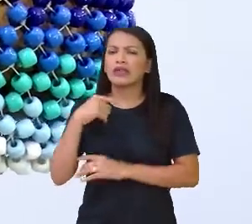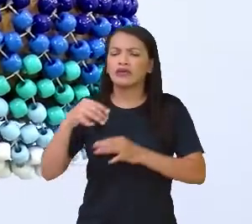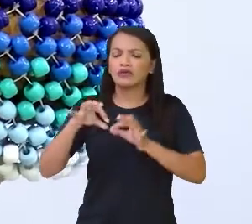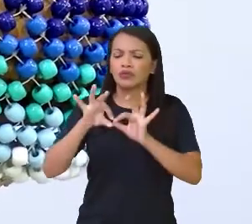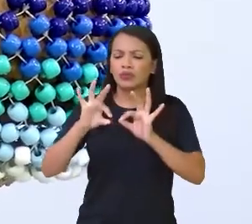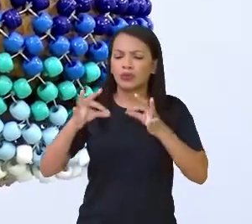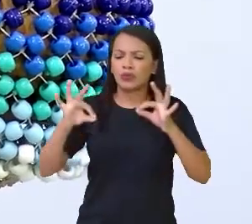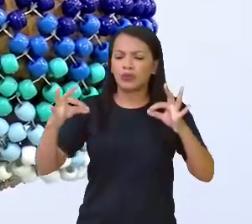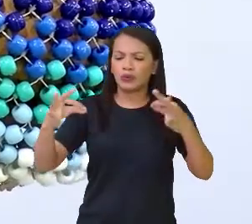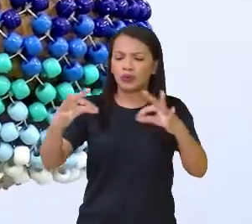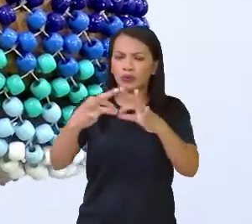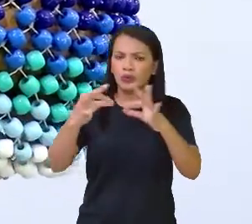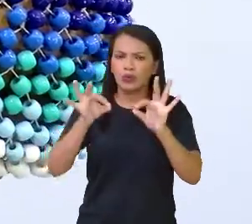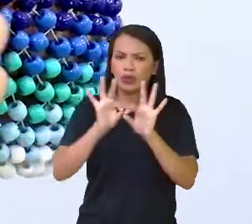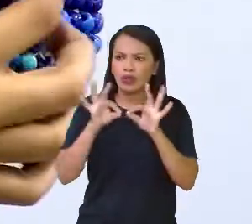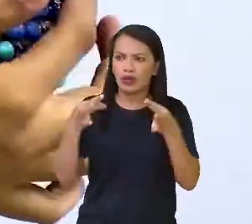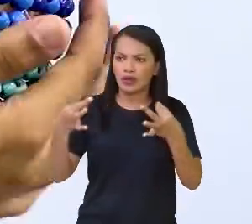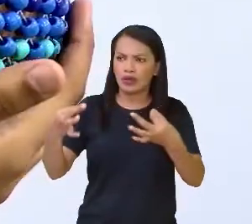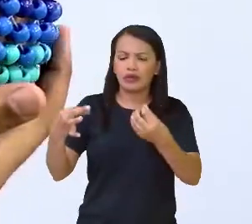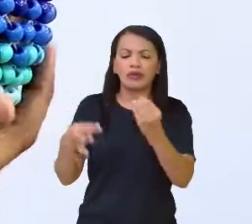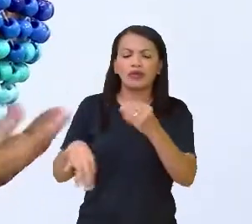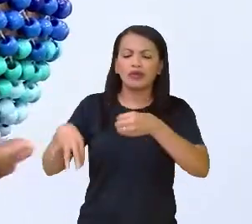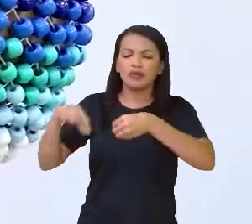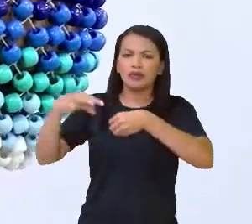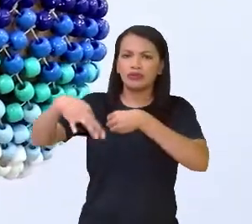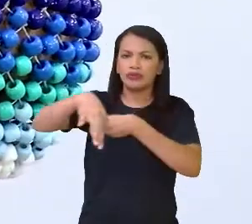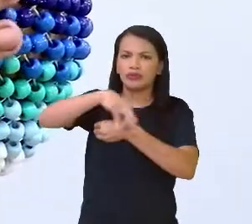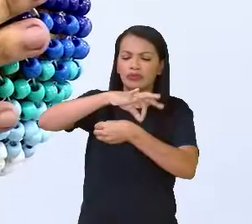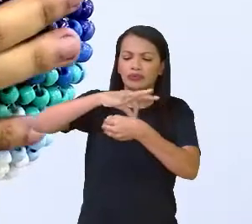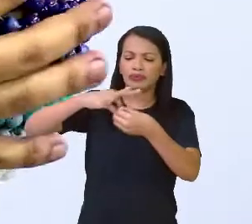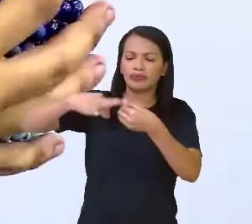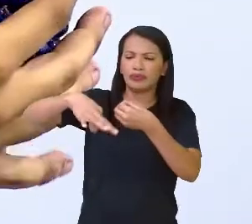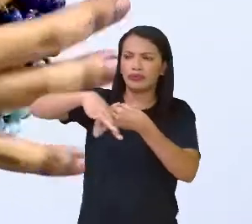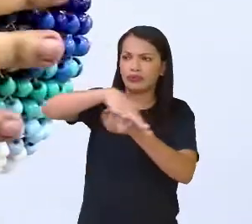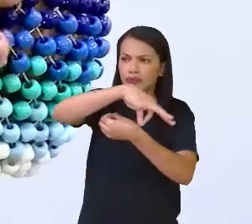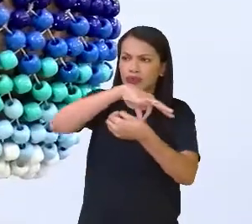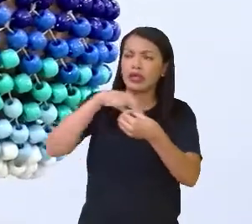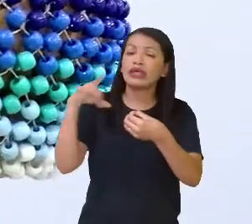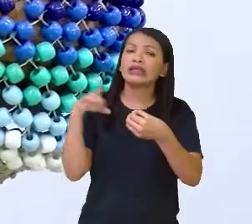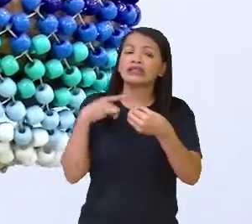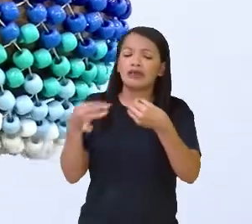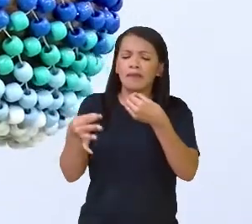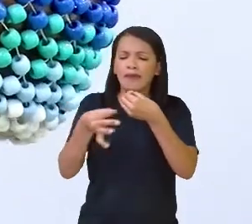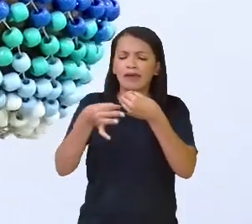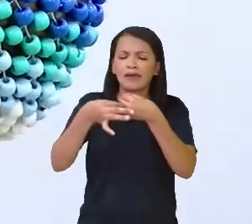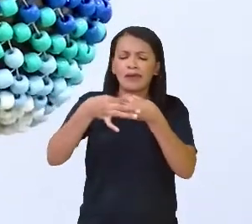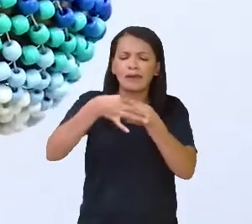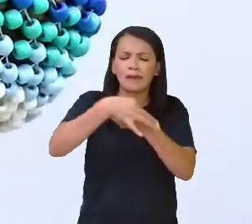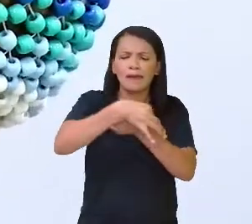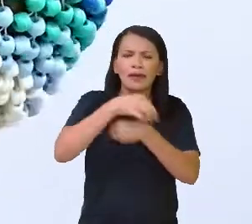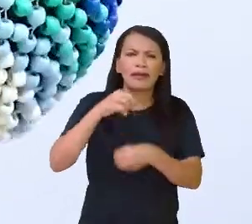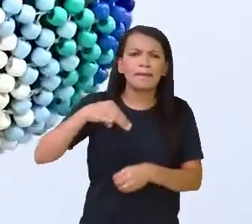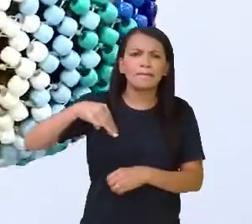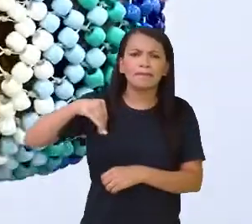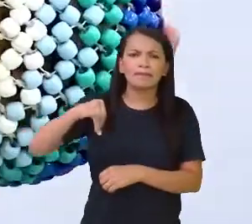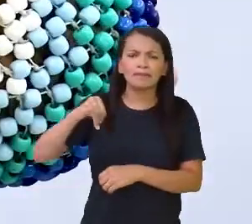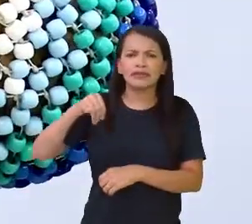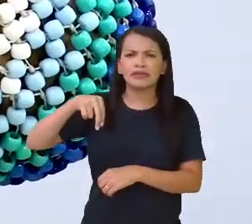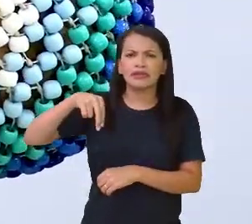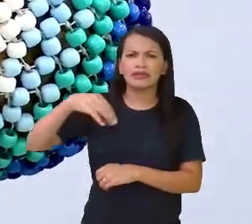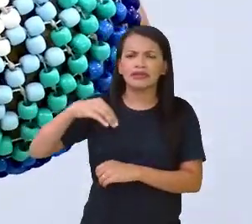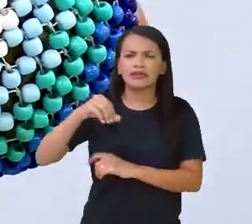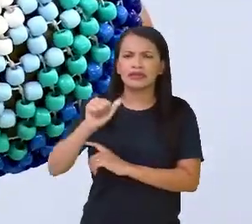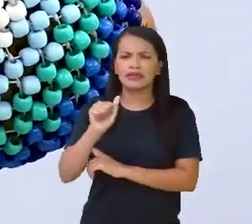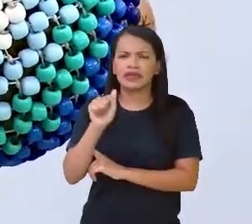vendo que são um cordão que chama-se cordão enceirado. E ao redor várias miçangas de plástico. Tá vendo? E ela